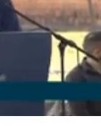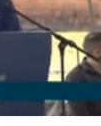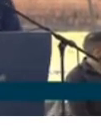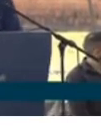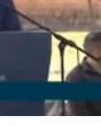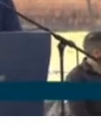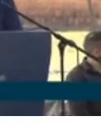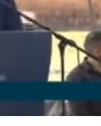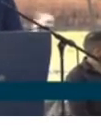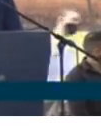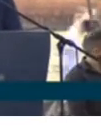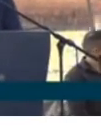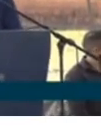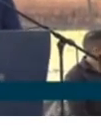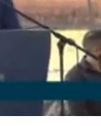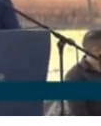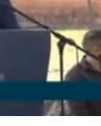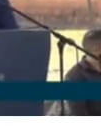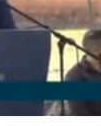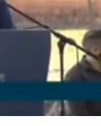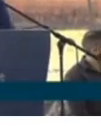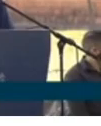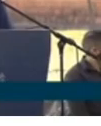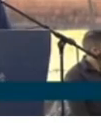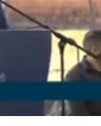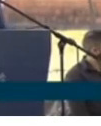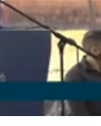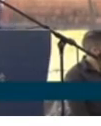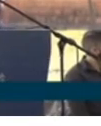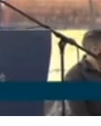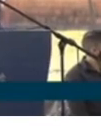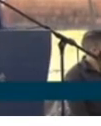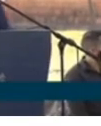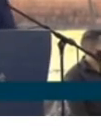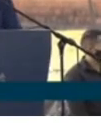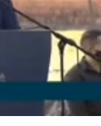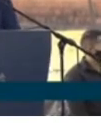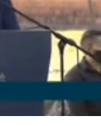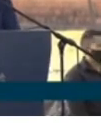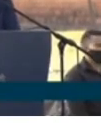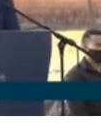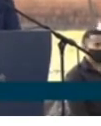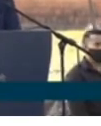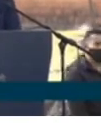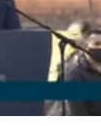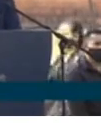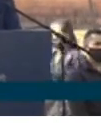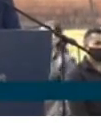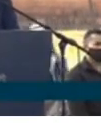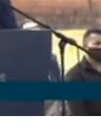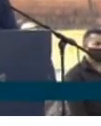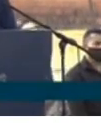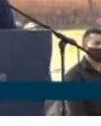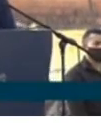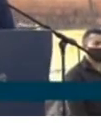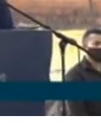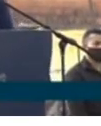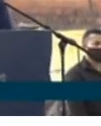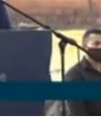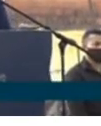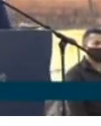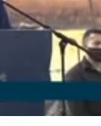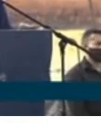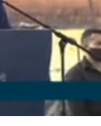batendo recordes de apreensão de drogas e armamento pelo Brasil. E dizer que isso que estamos inaugurando